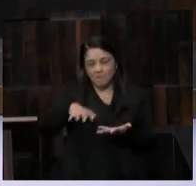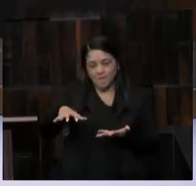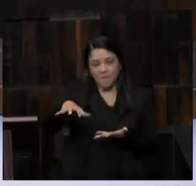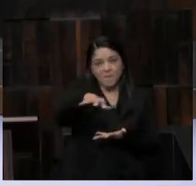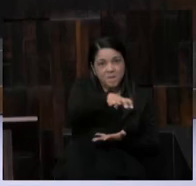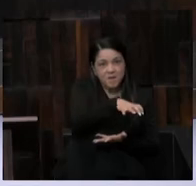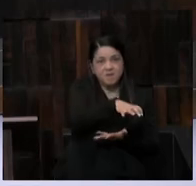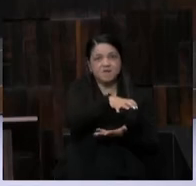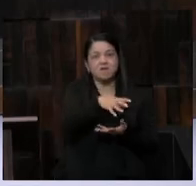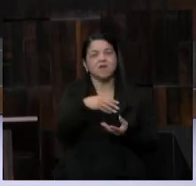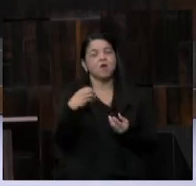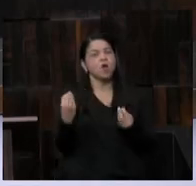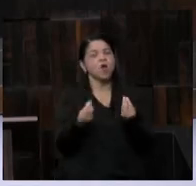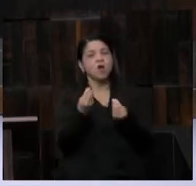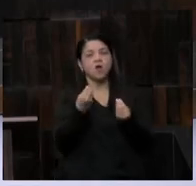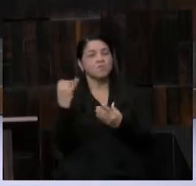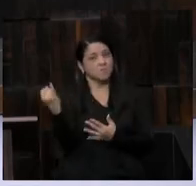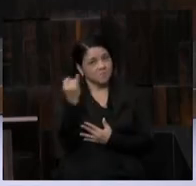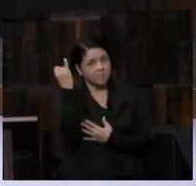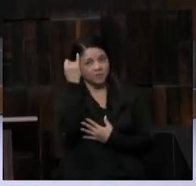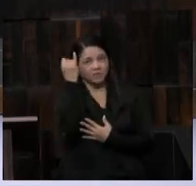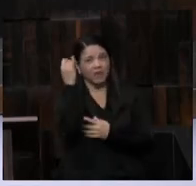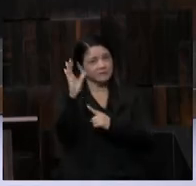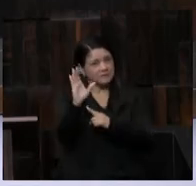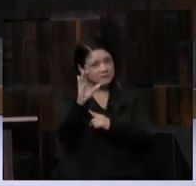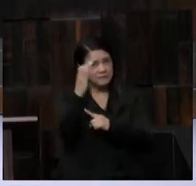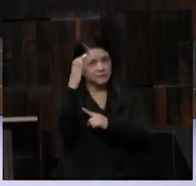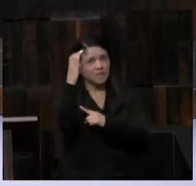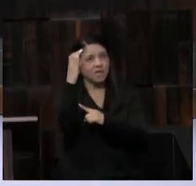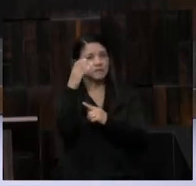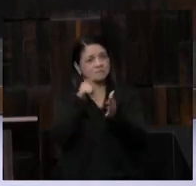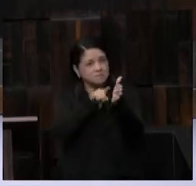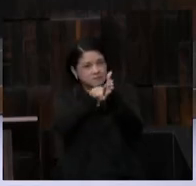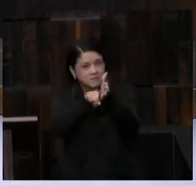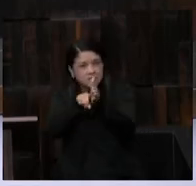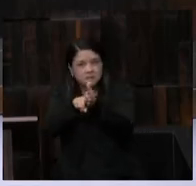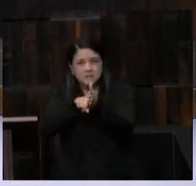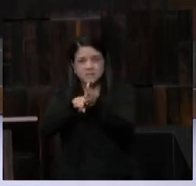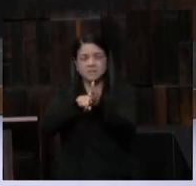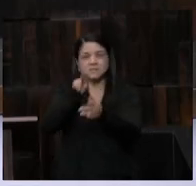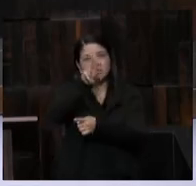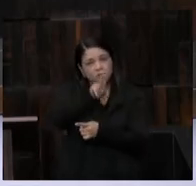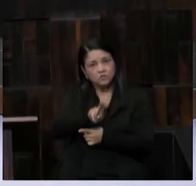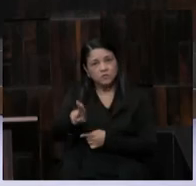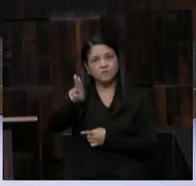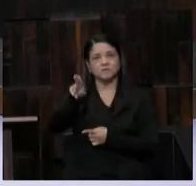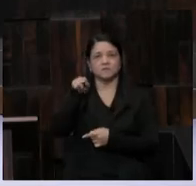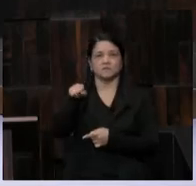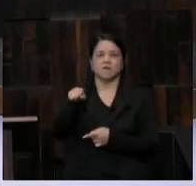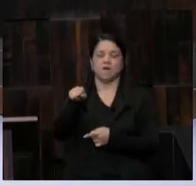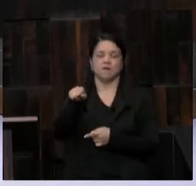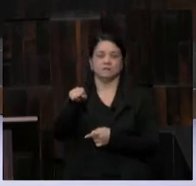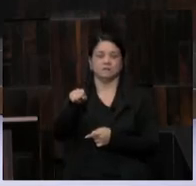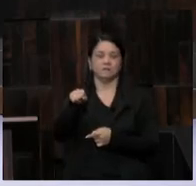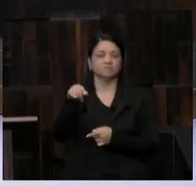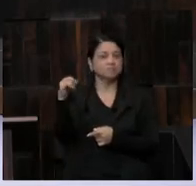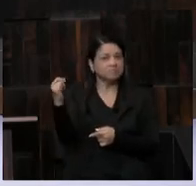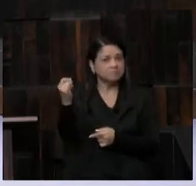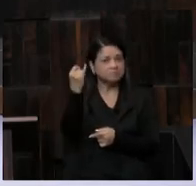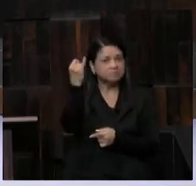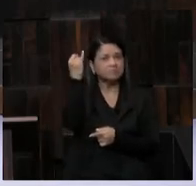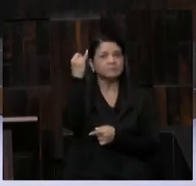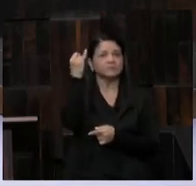E como é importante a ciência, esse trabalho de pesquisa feito pelas universidades, e muito importante